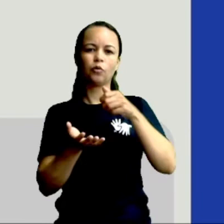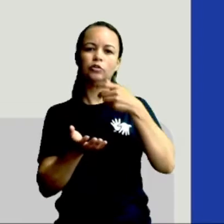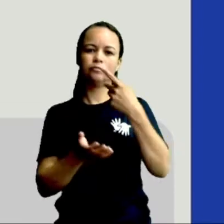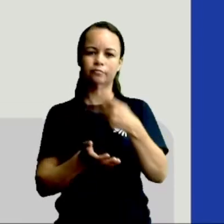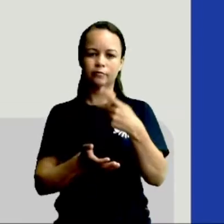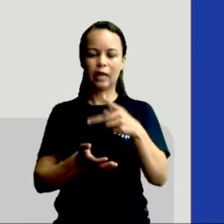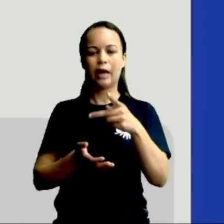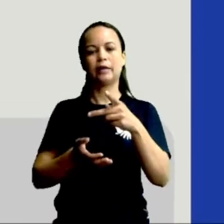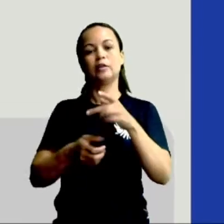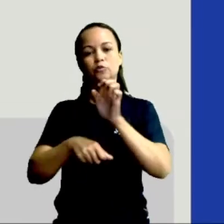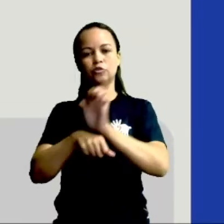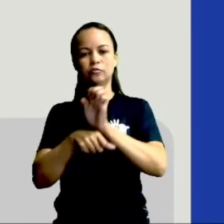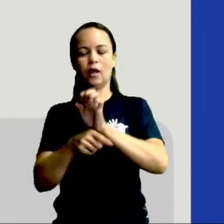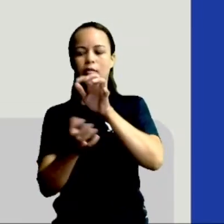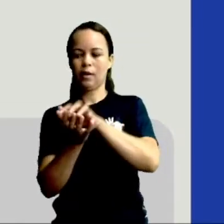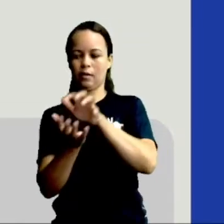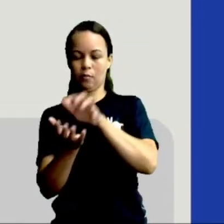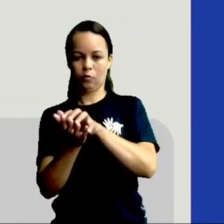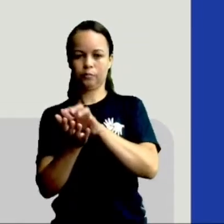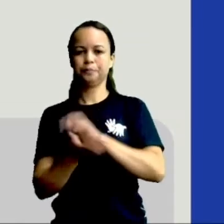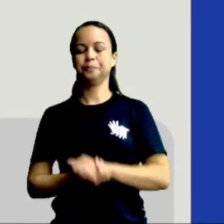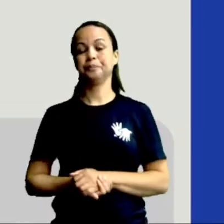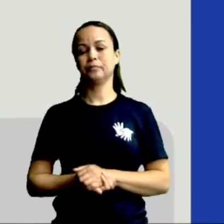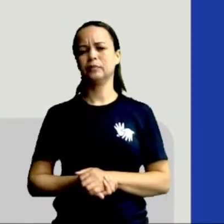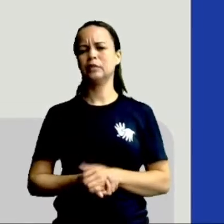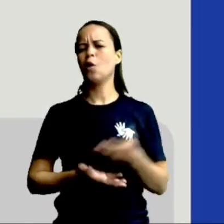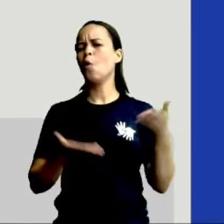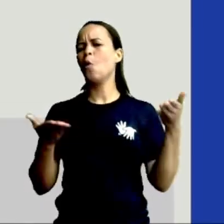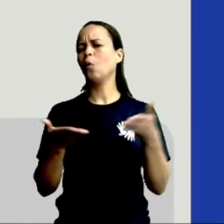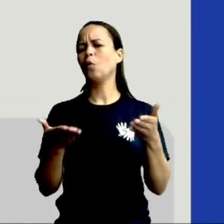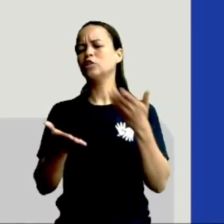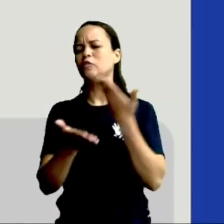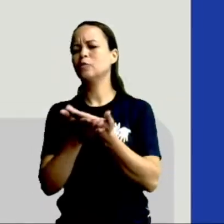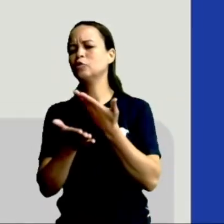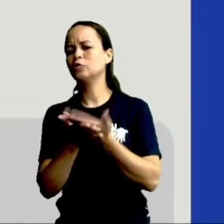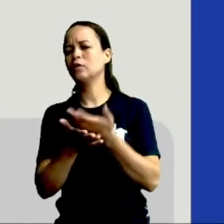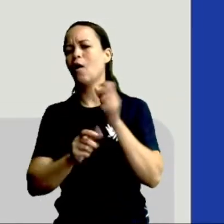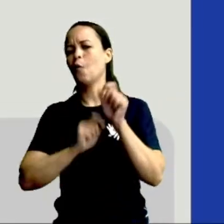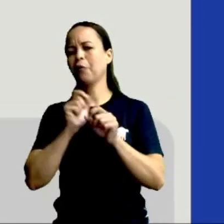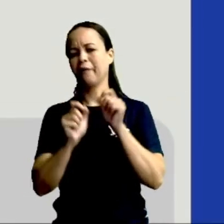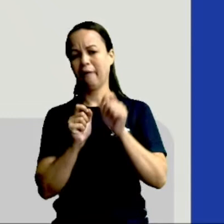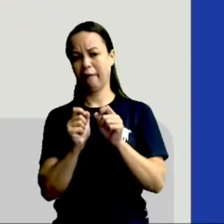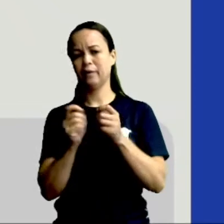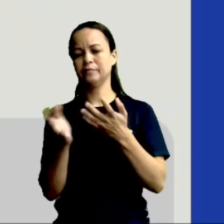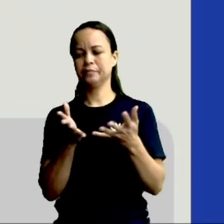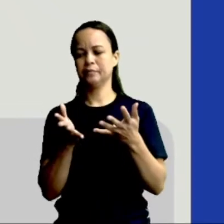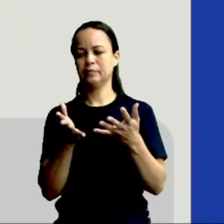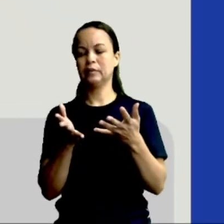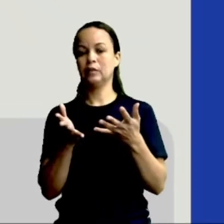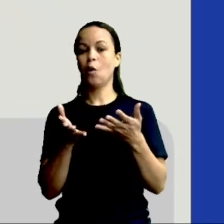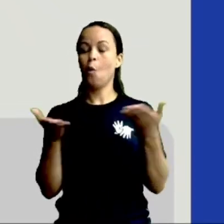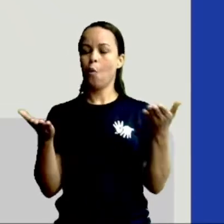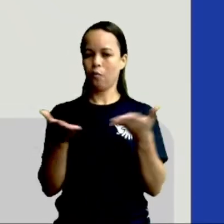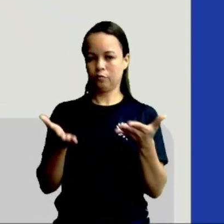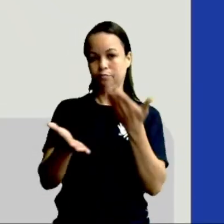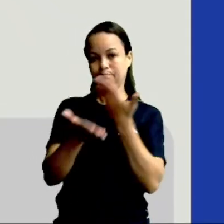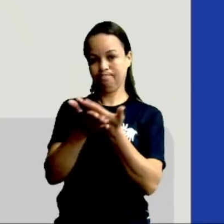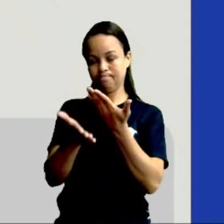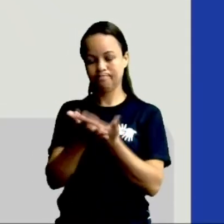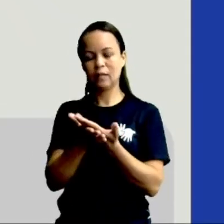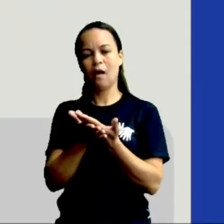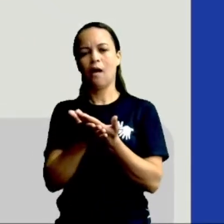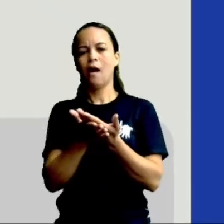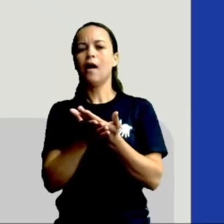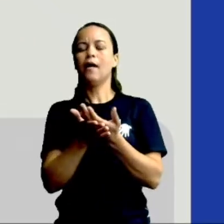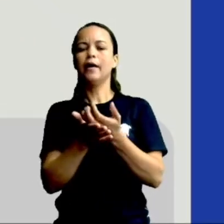E aí, o que é que nós vamos estudar hoje, realmente, né? Hoje nós vamos estudar a região Nordeste, que é a nossa